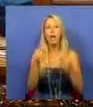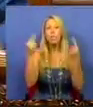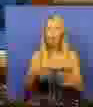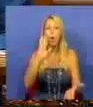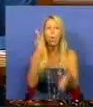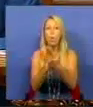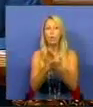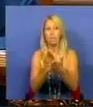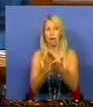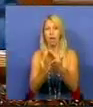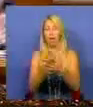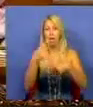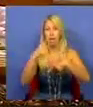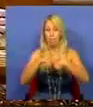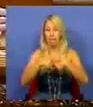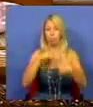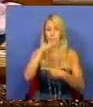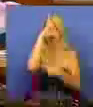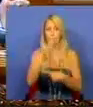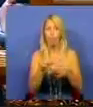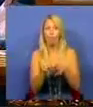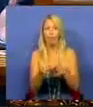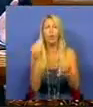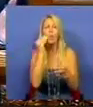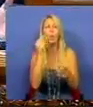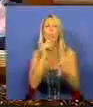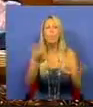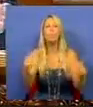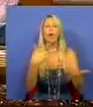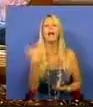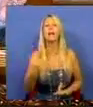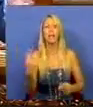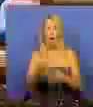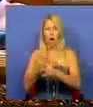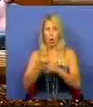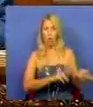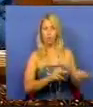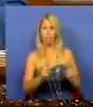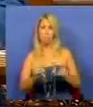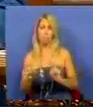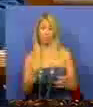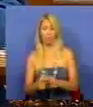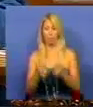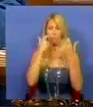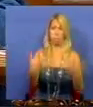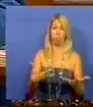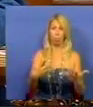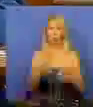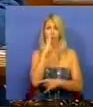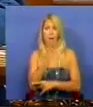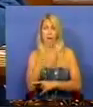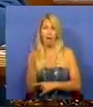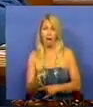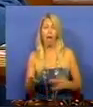última sessão legislativa, como se pode acreditar que alguma coisa vá mudar com o que foi a atuação do Partido Socialista sobre estas